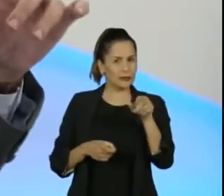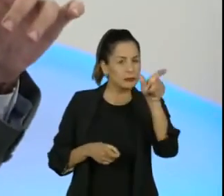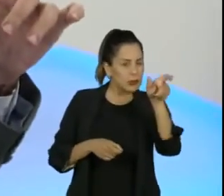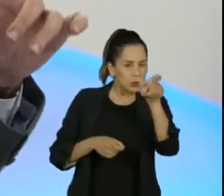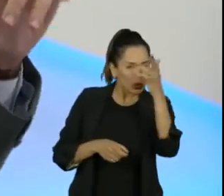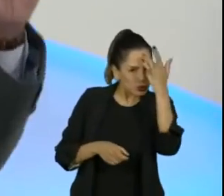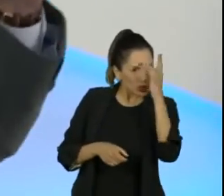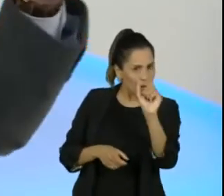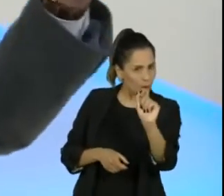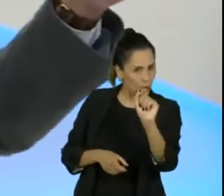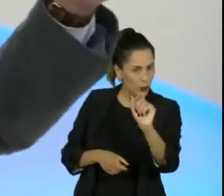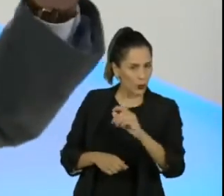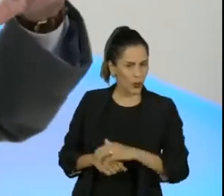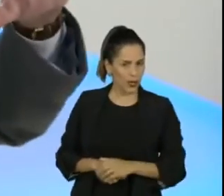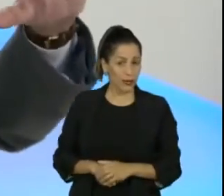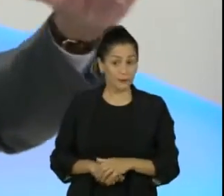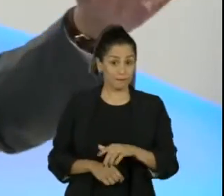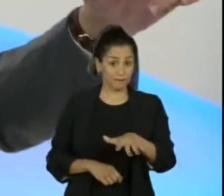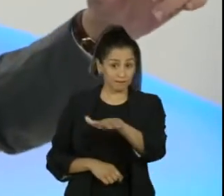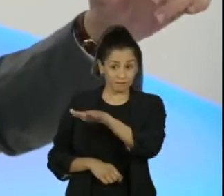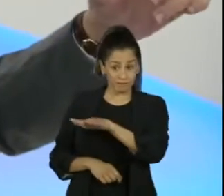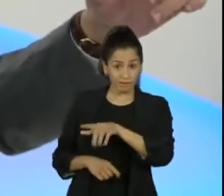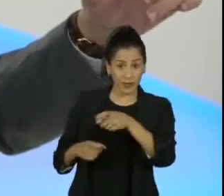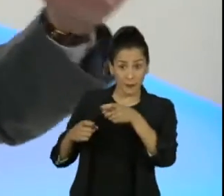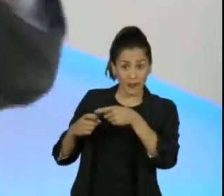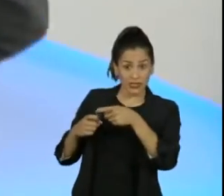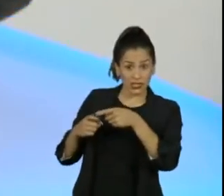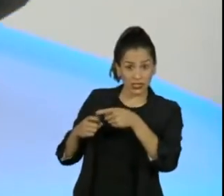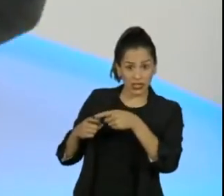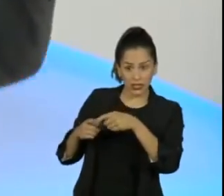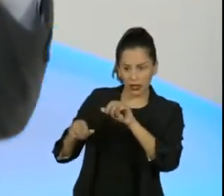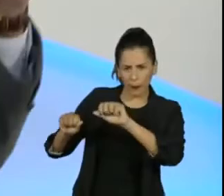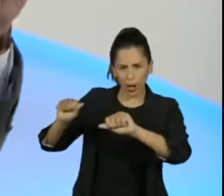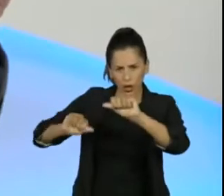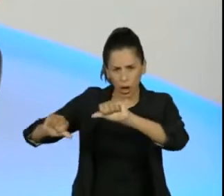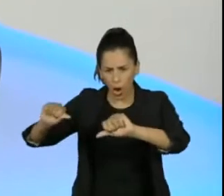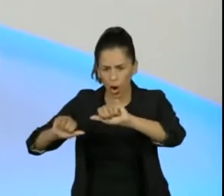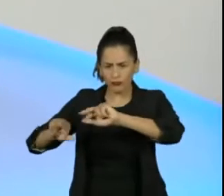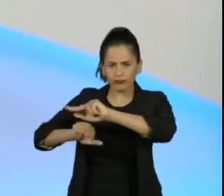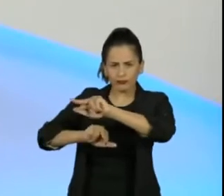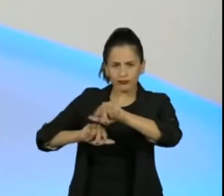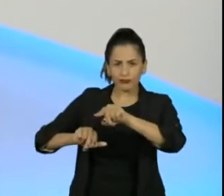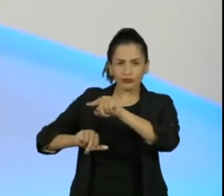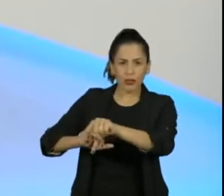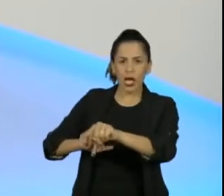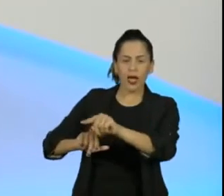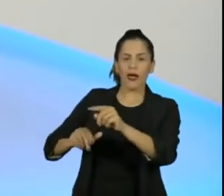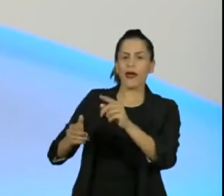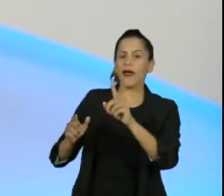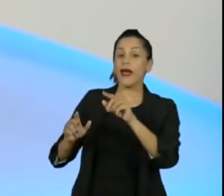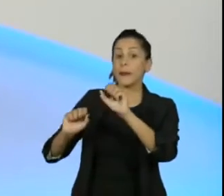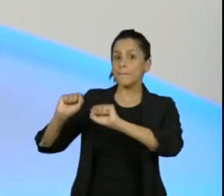indústria que, quanto mais se moderniza, mais caro fica.